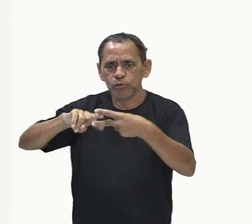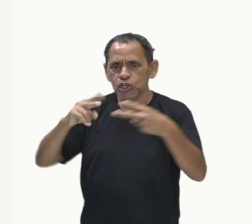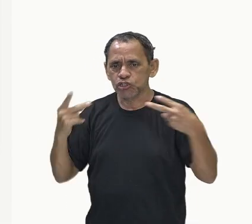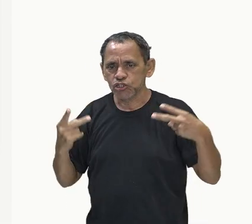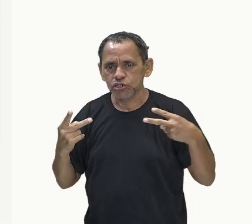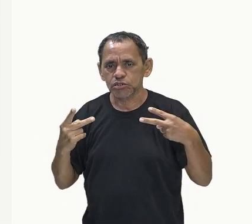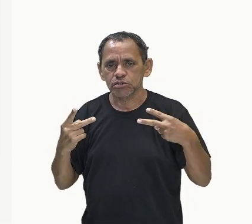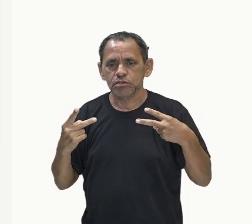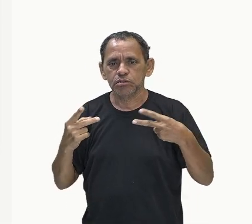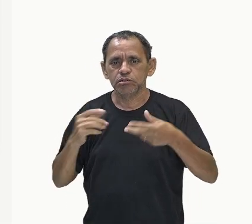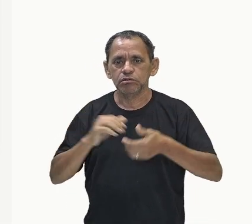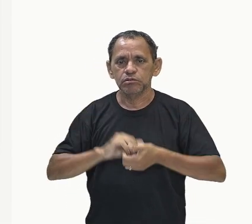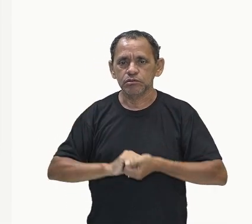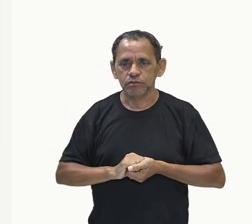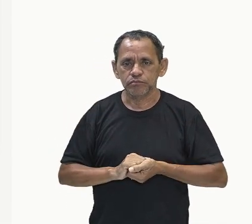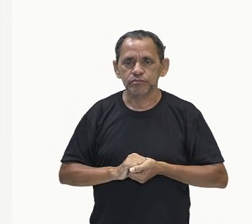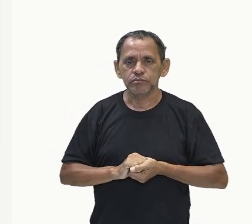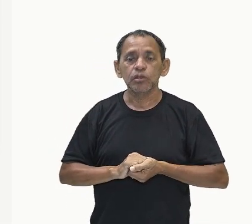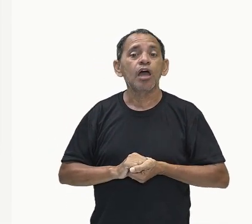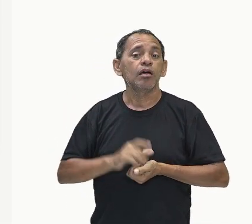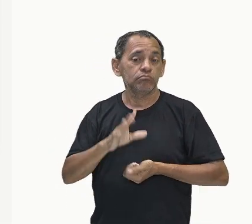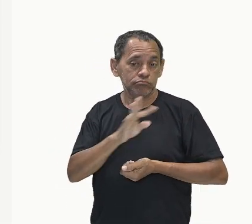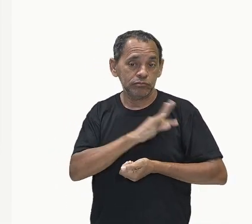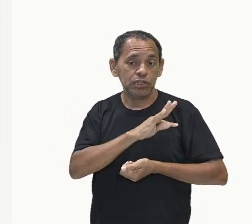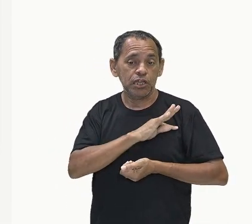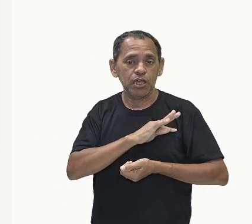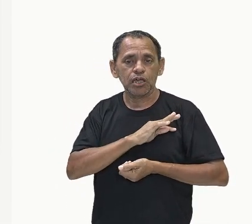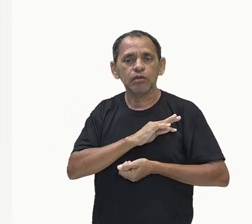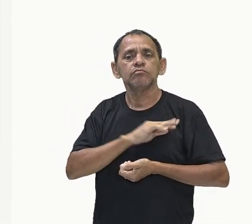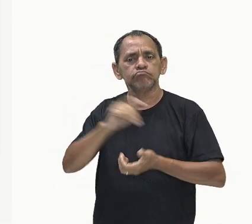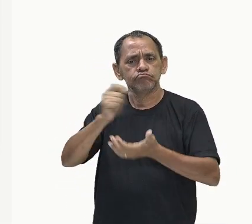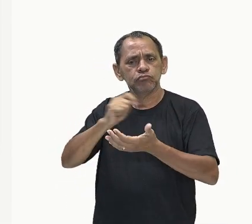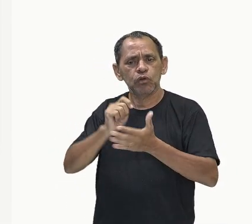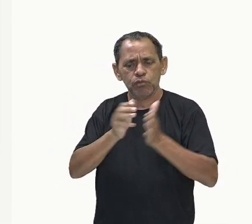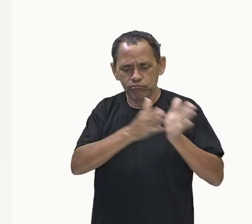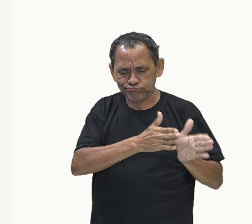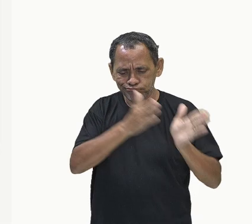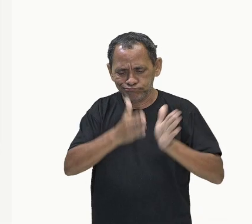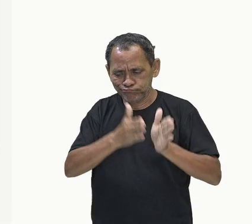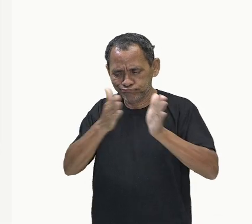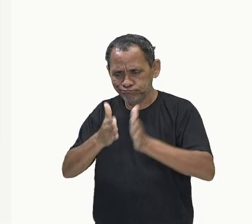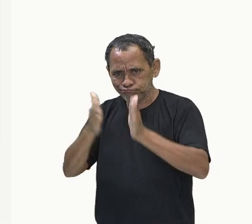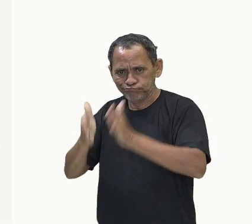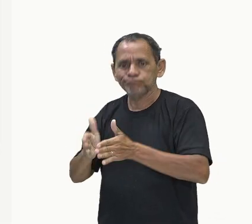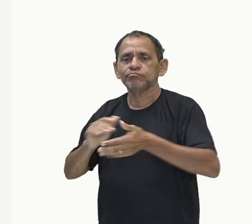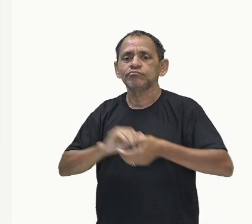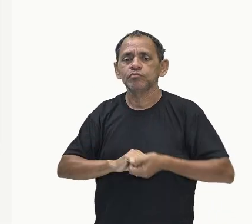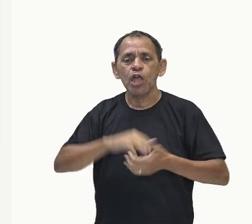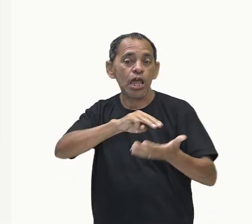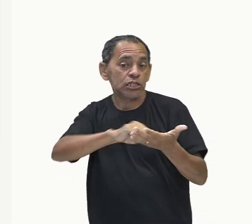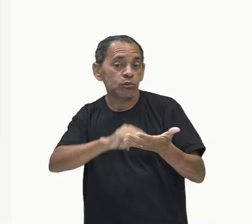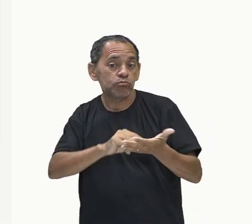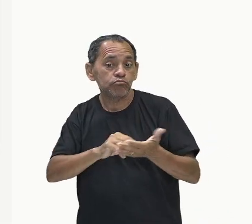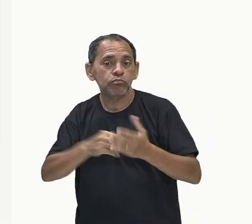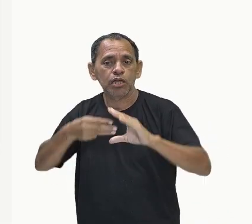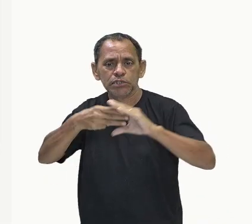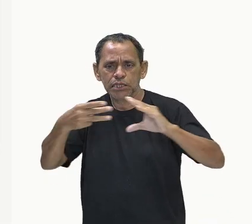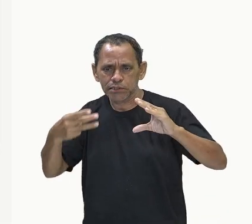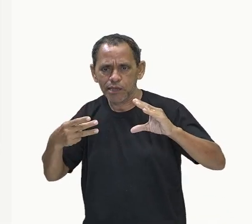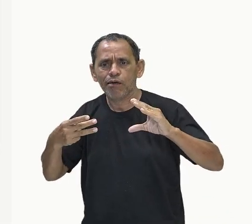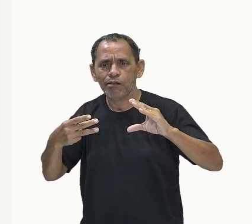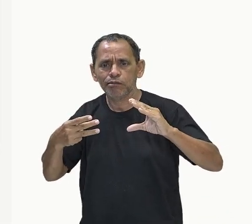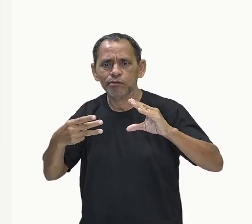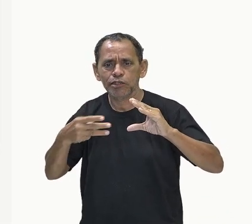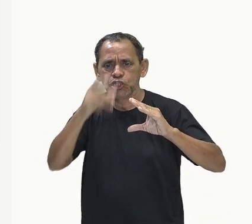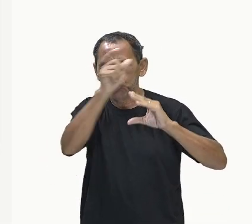uma técnica que eu vou descrever para vocês no passo a passo aí. Esse método, as células do paciente são